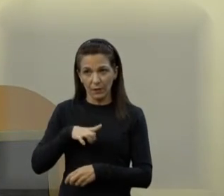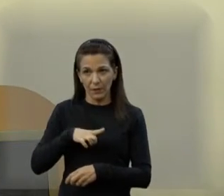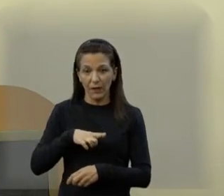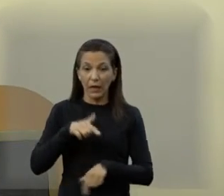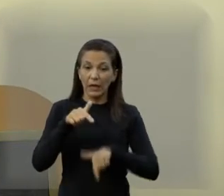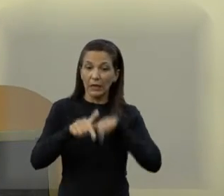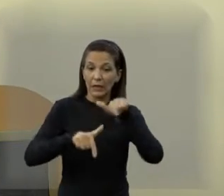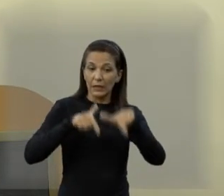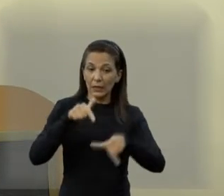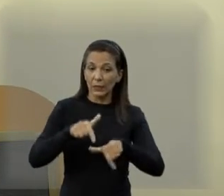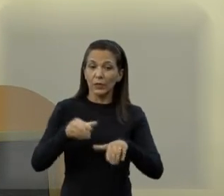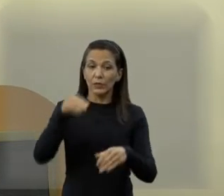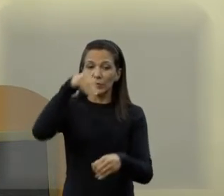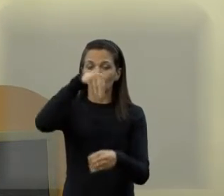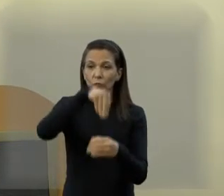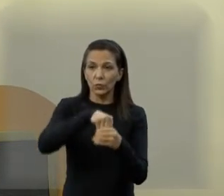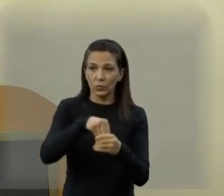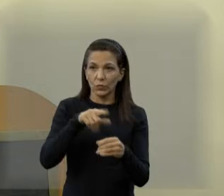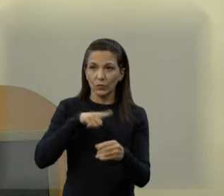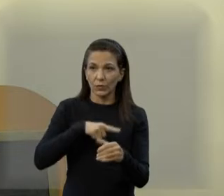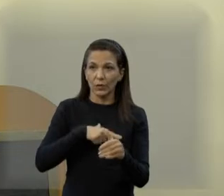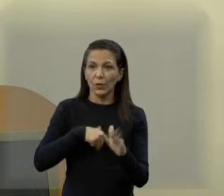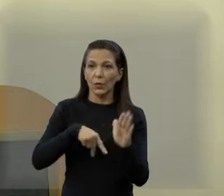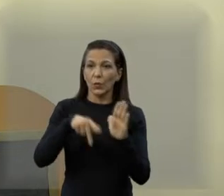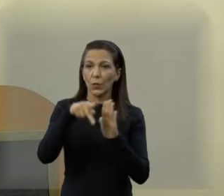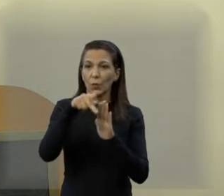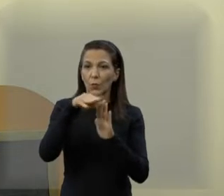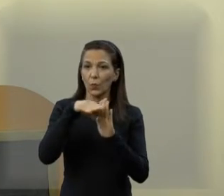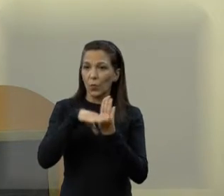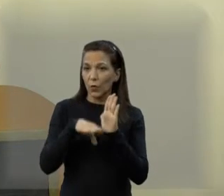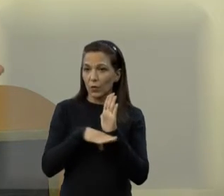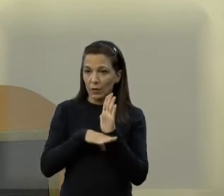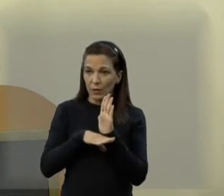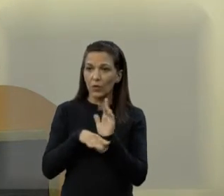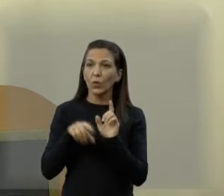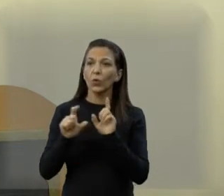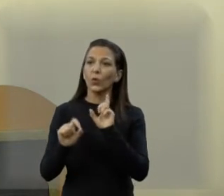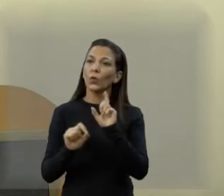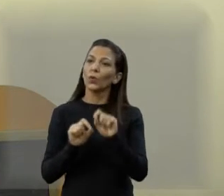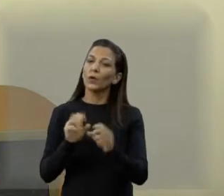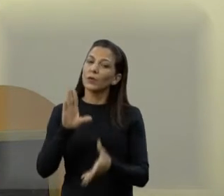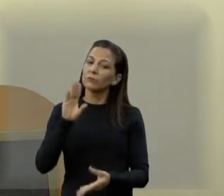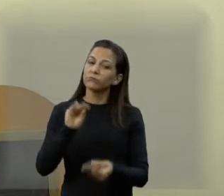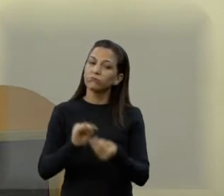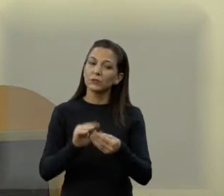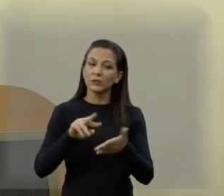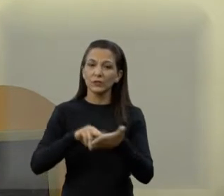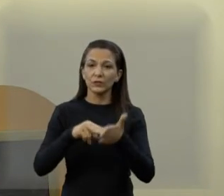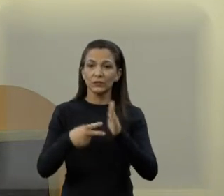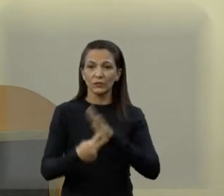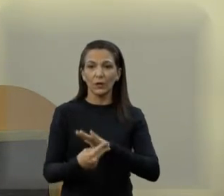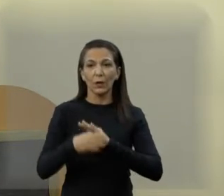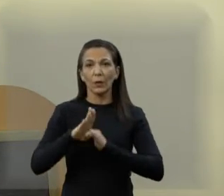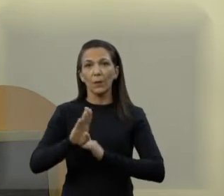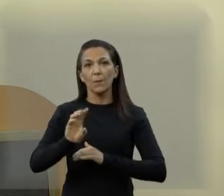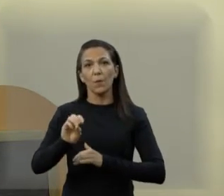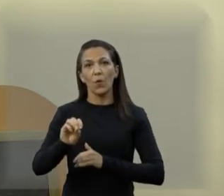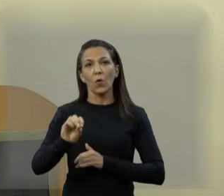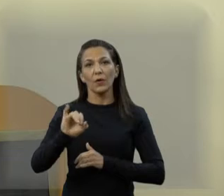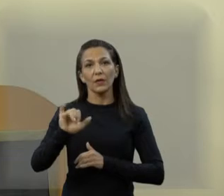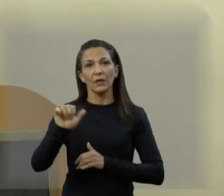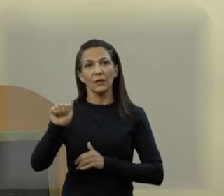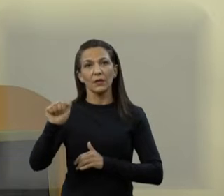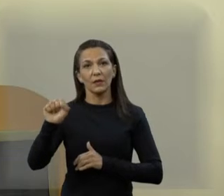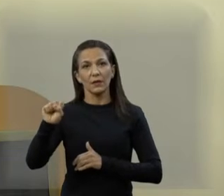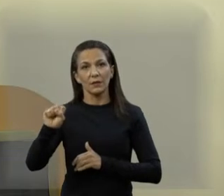eles foram inseridos nesse programa é que em suma são boias-frias né